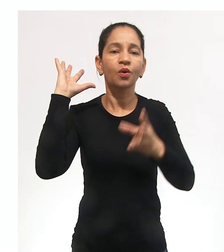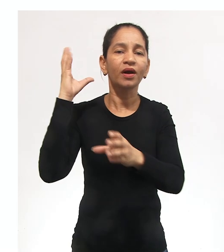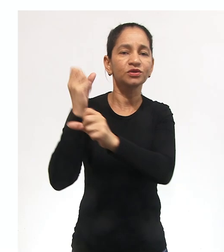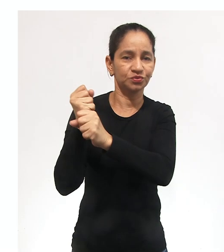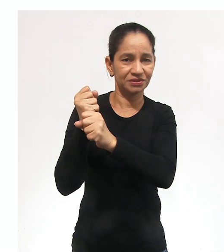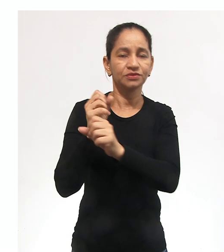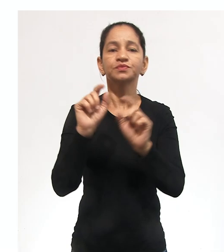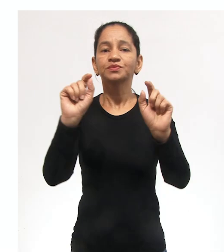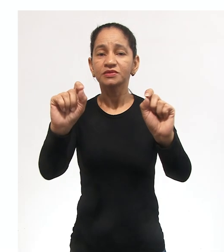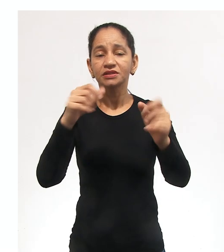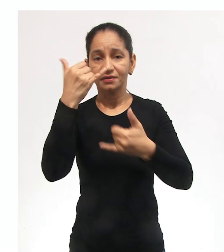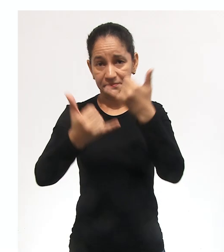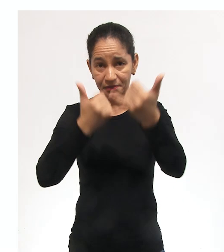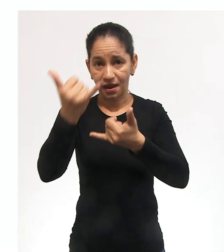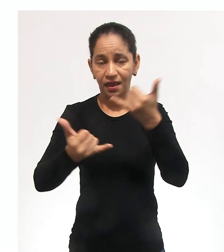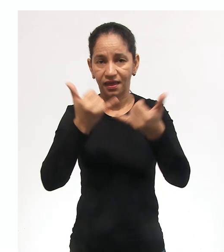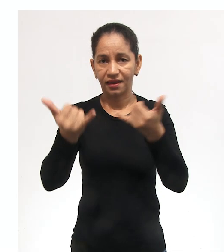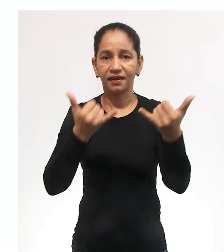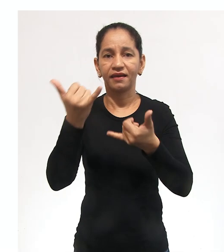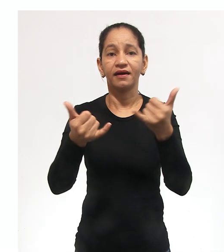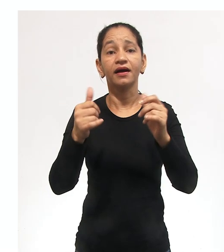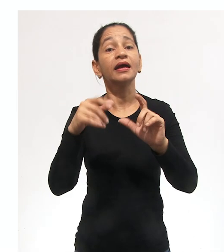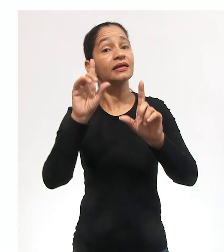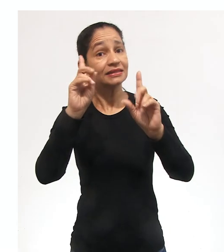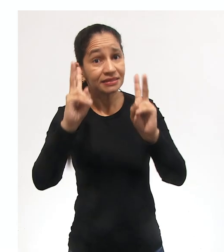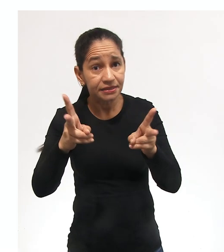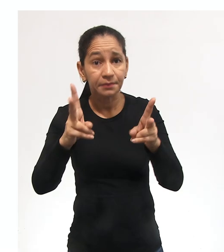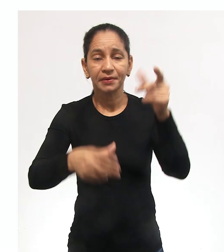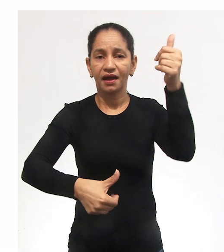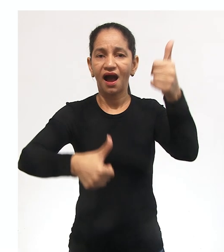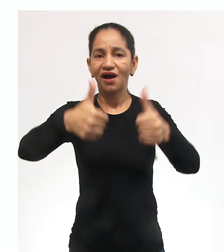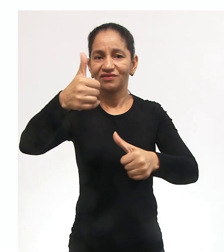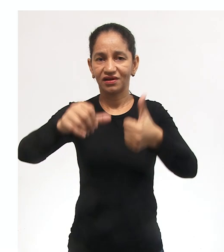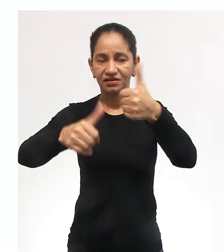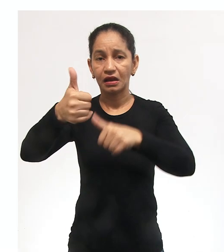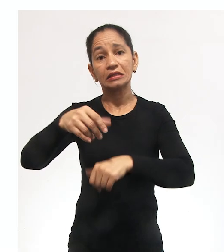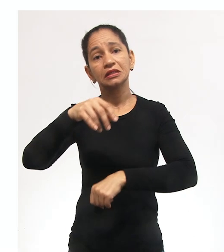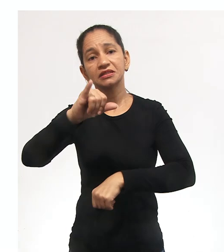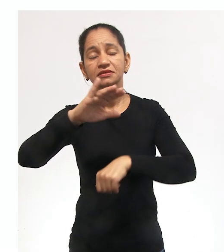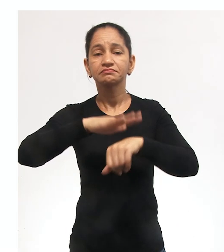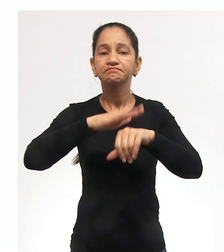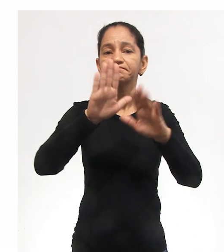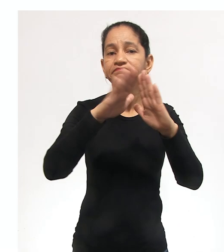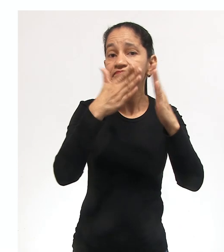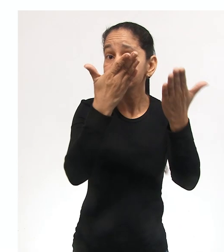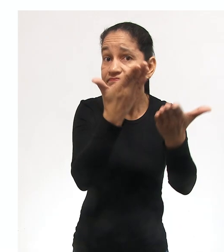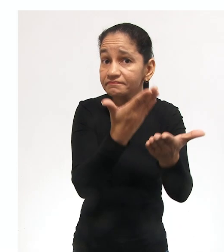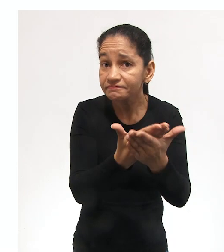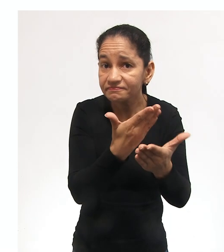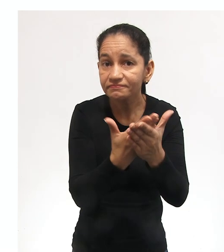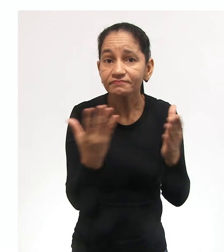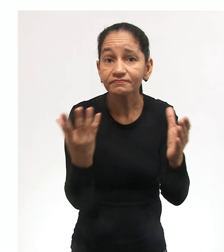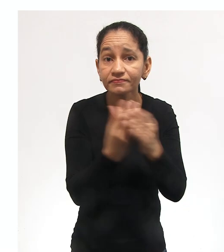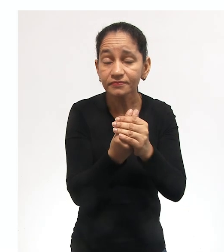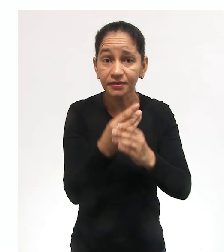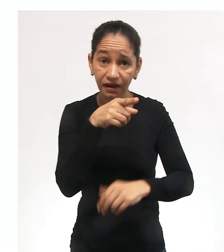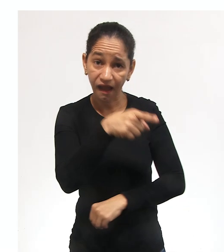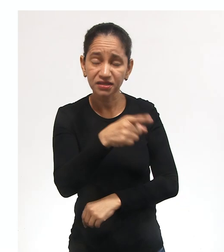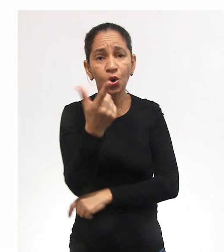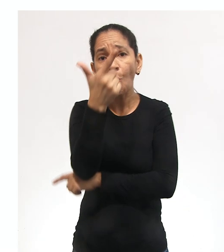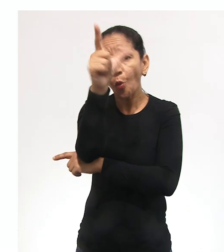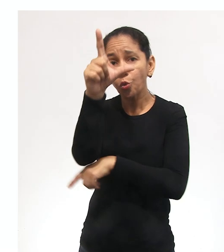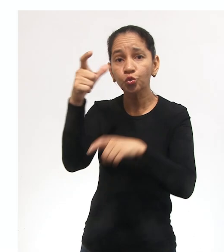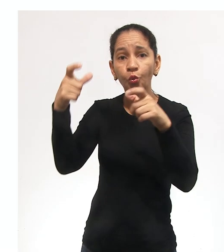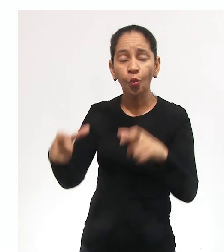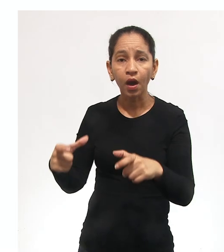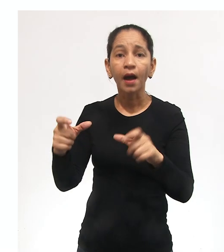entender? As práticas recreativas, elas precisam ser avaliadas, seja na escola, quando executada na escola,